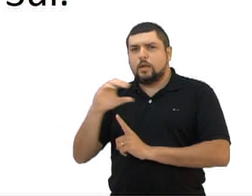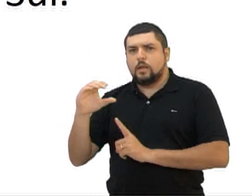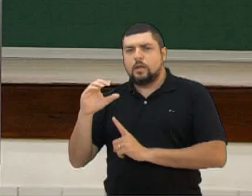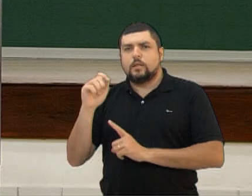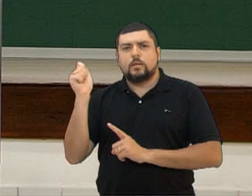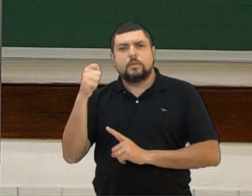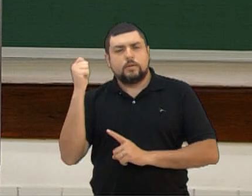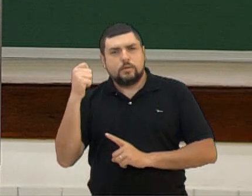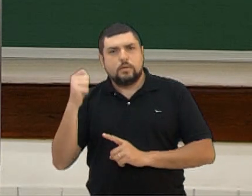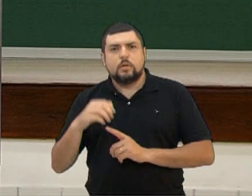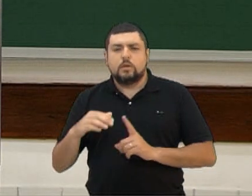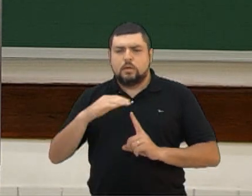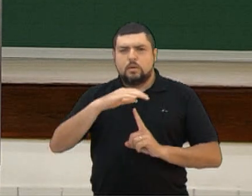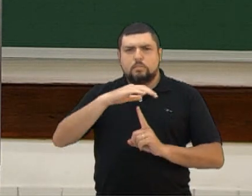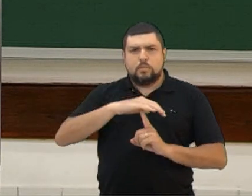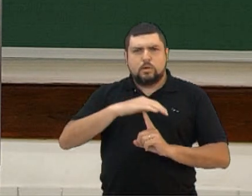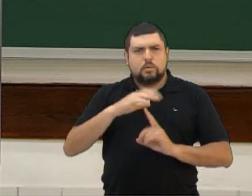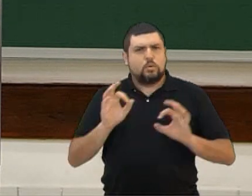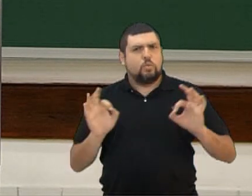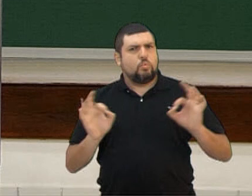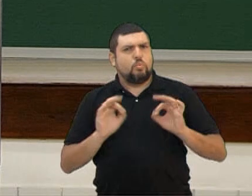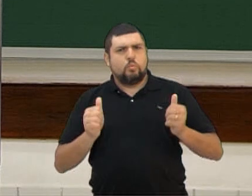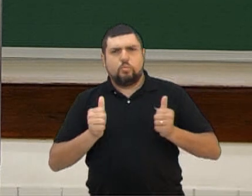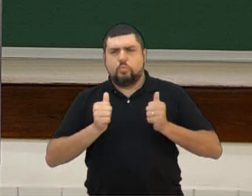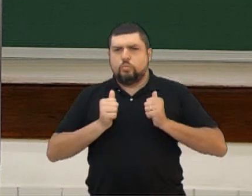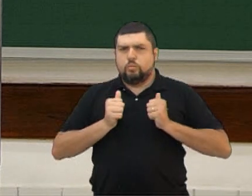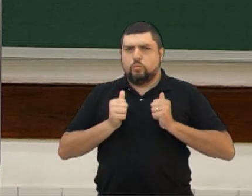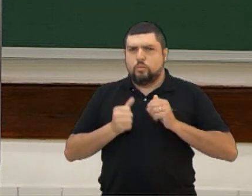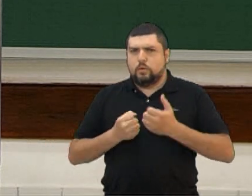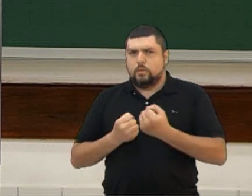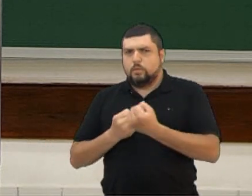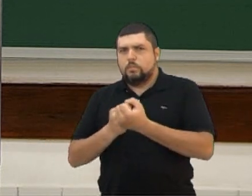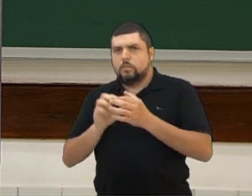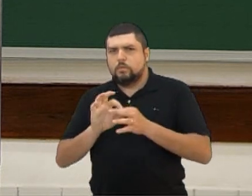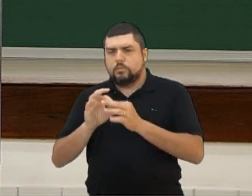Sul. Paraná não participou do apoio à Aliança Liberal.